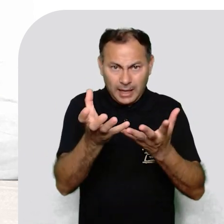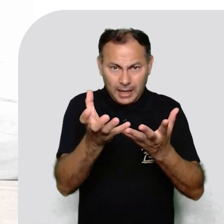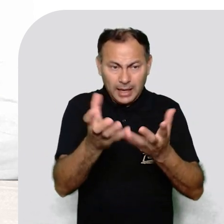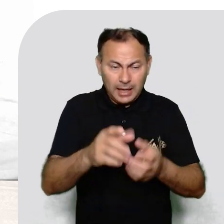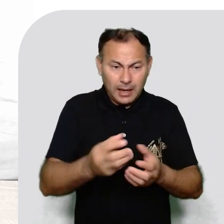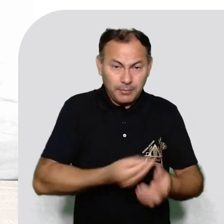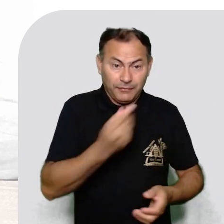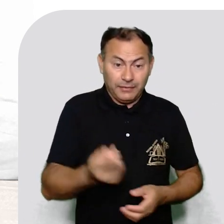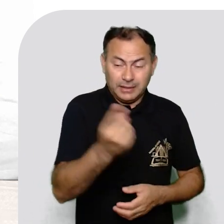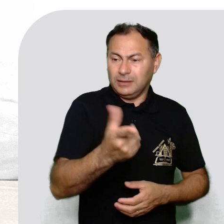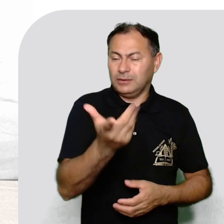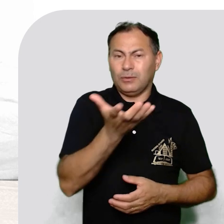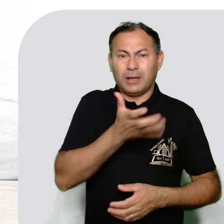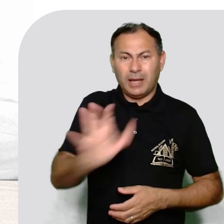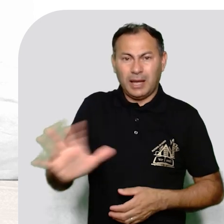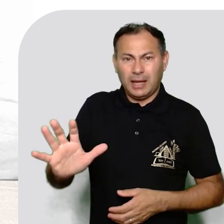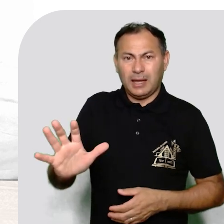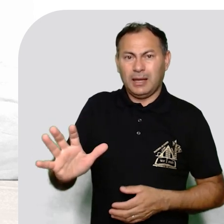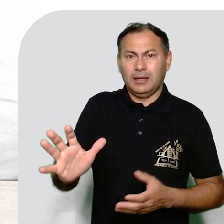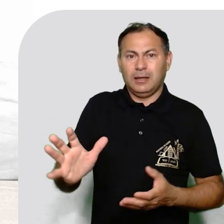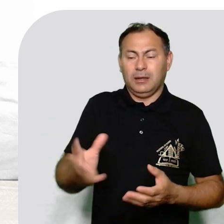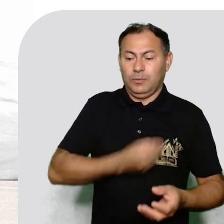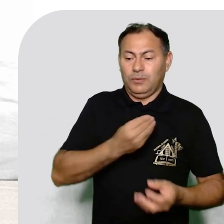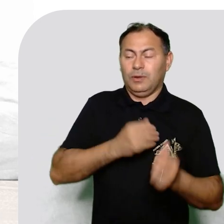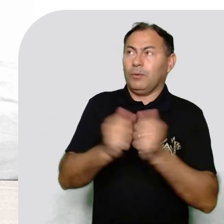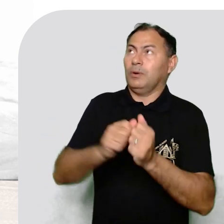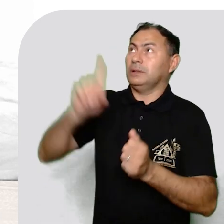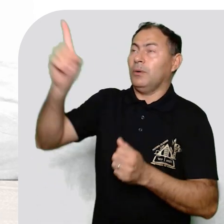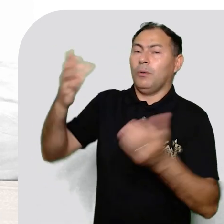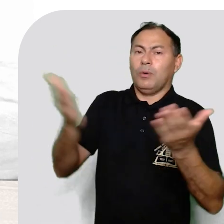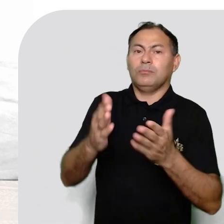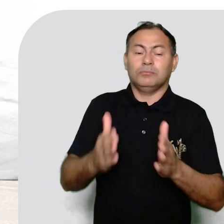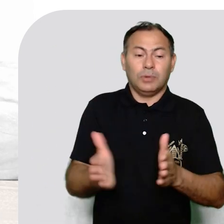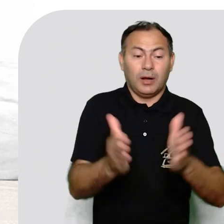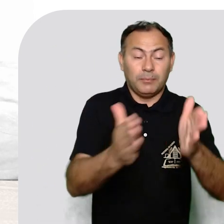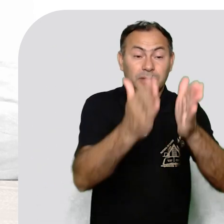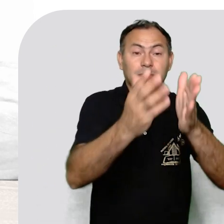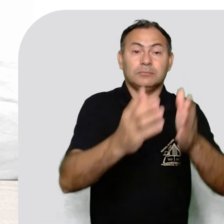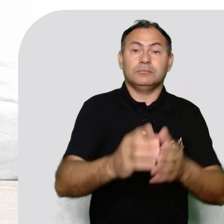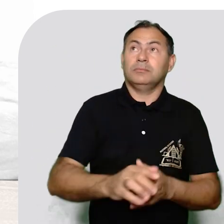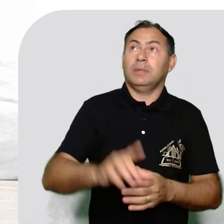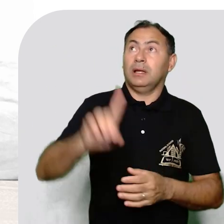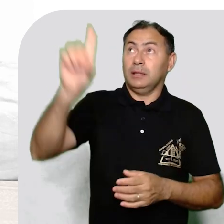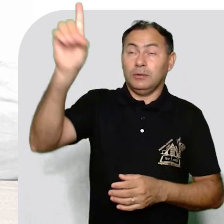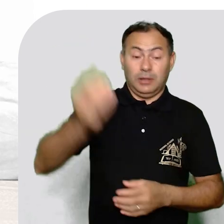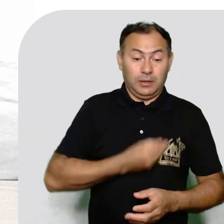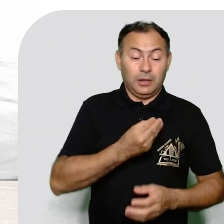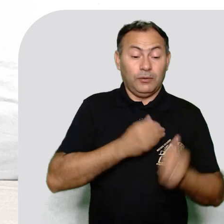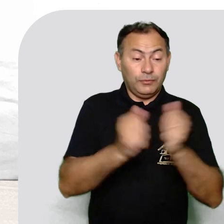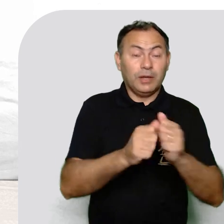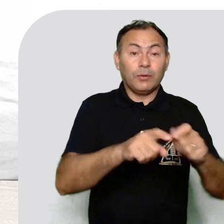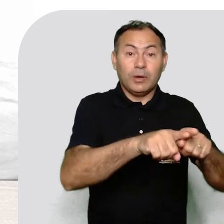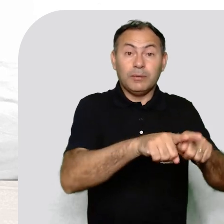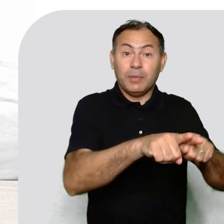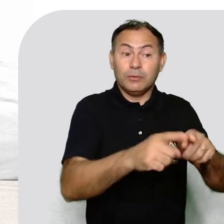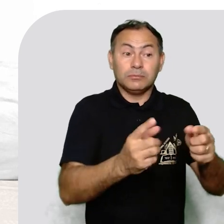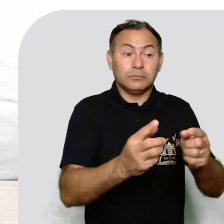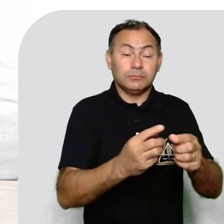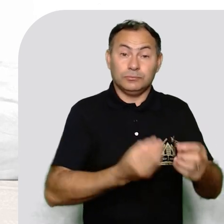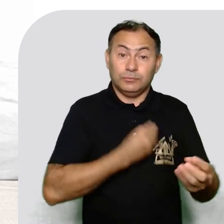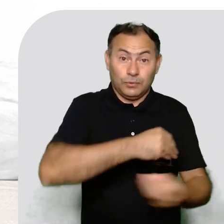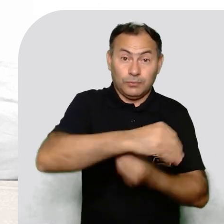para a eternidade, mas não quer viver com Deus hoje. O caminho para ir para a eternidade hoje é conviver com o irmão.